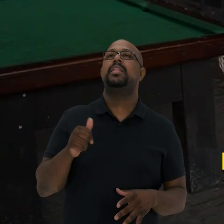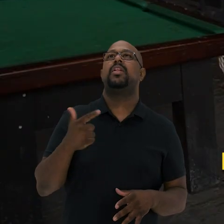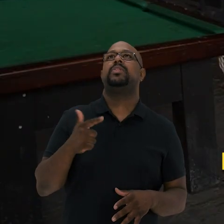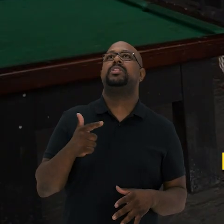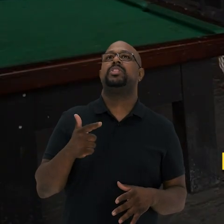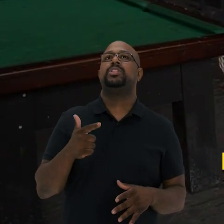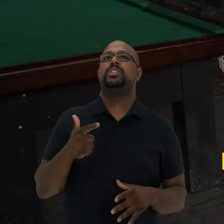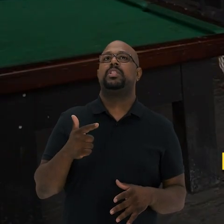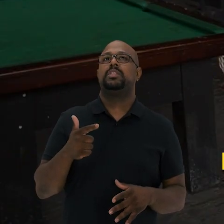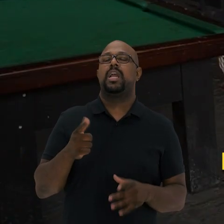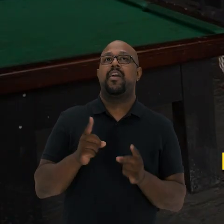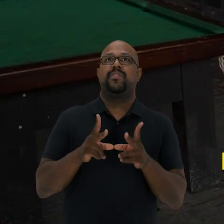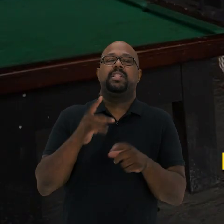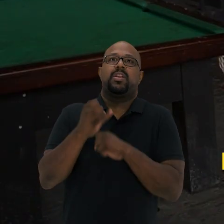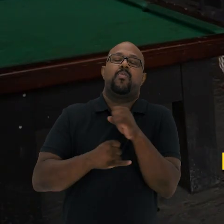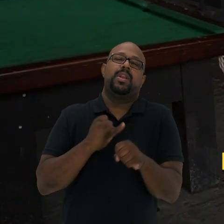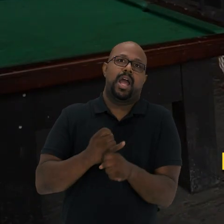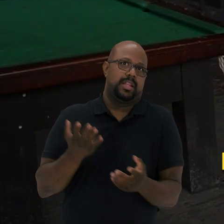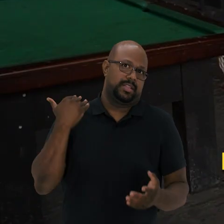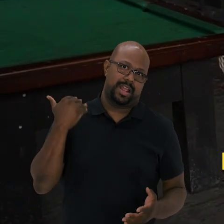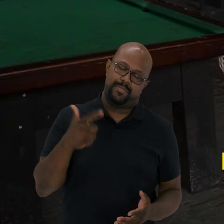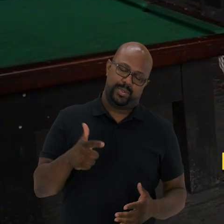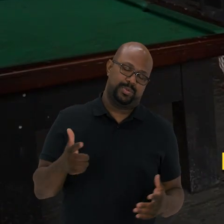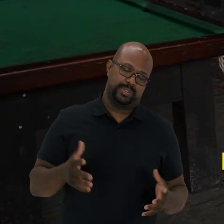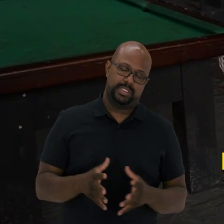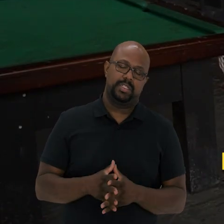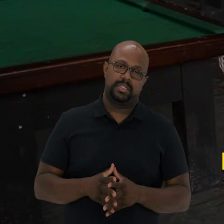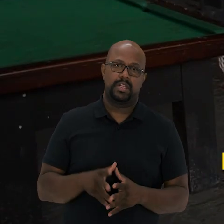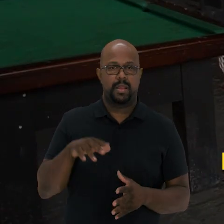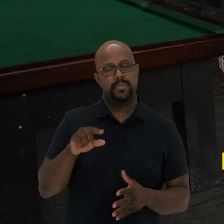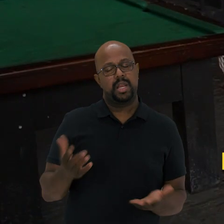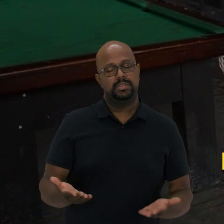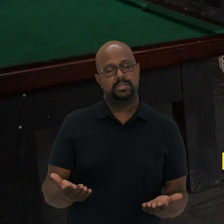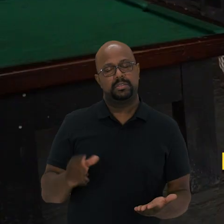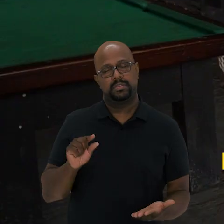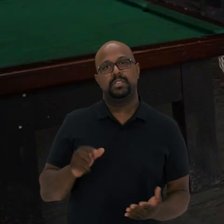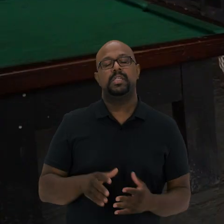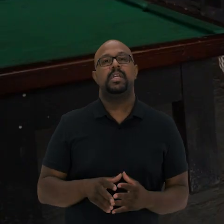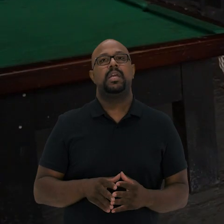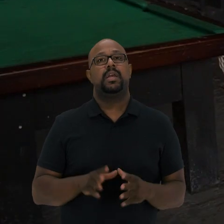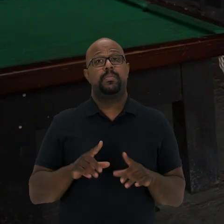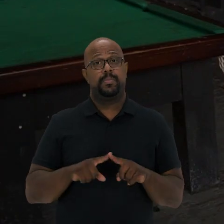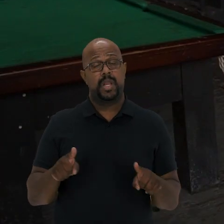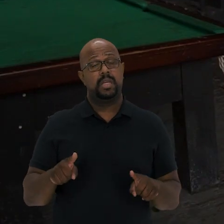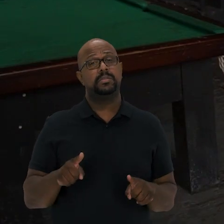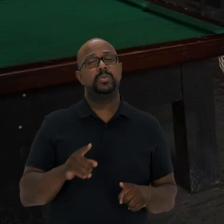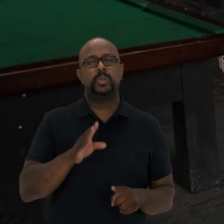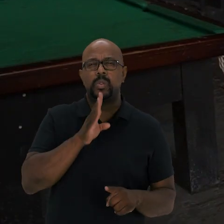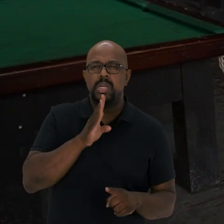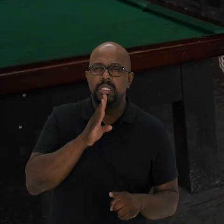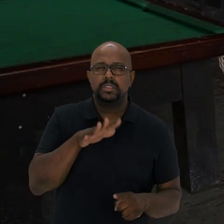não existia praticamente a venda online na época, né? Esse é mais recente. Mas